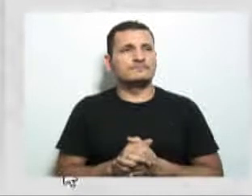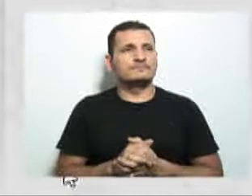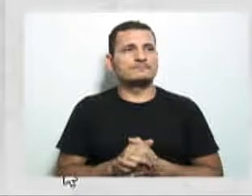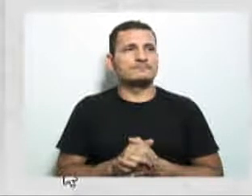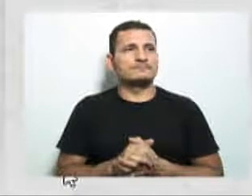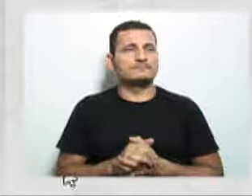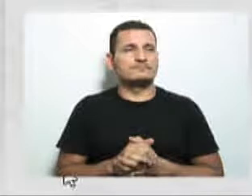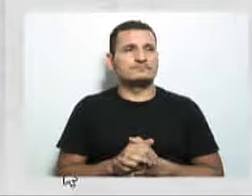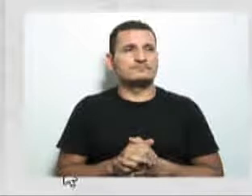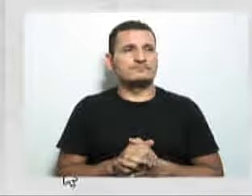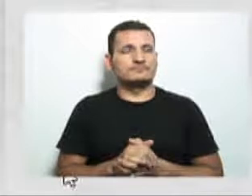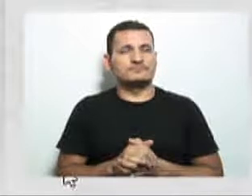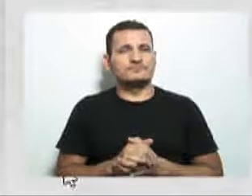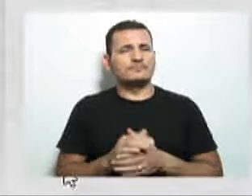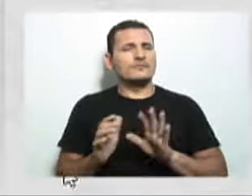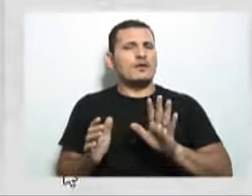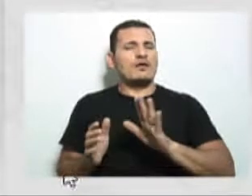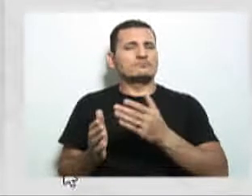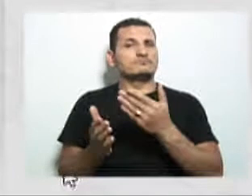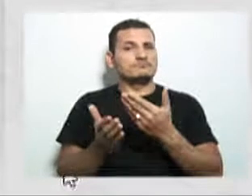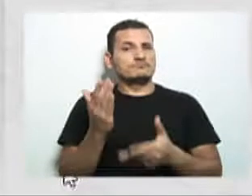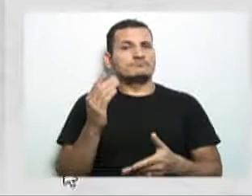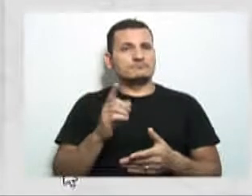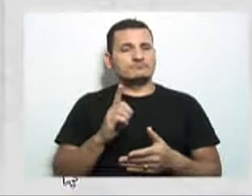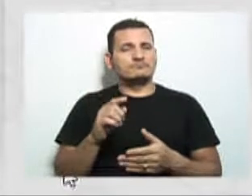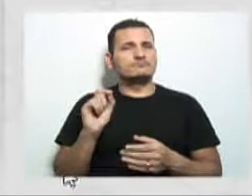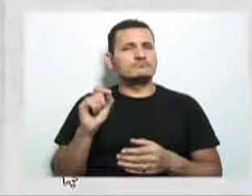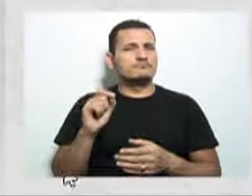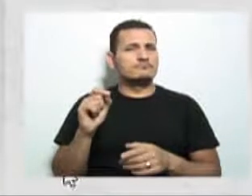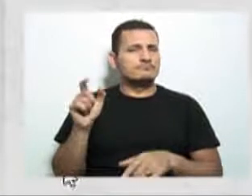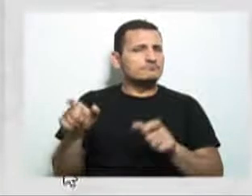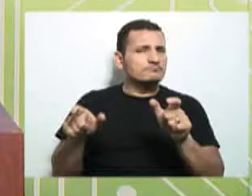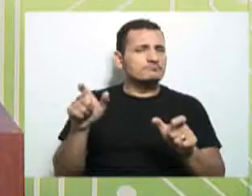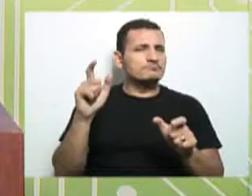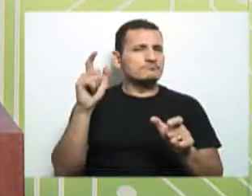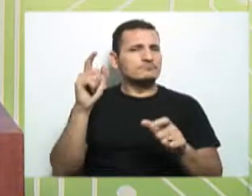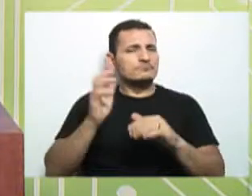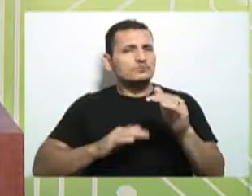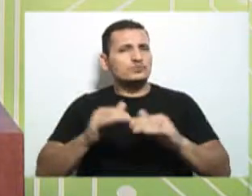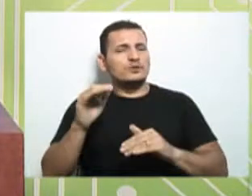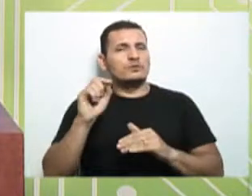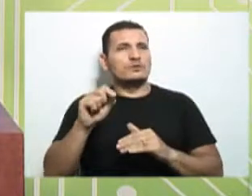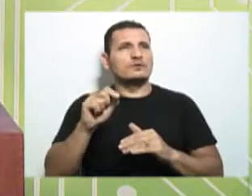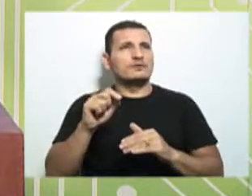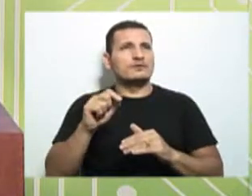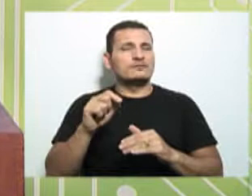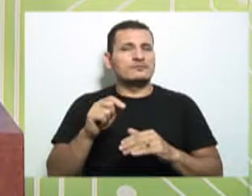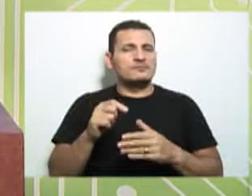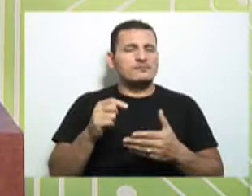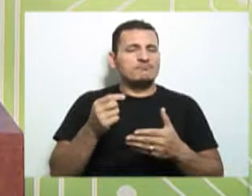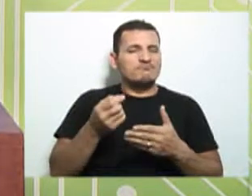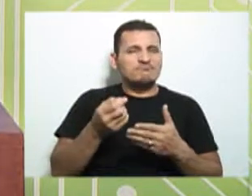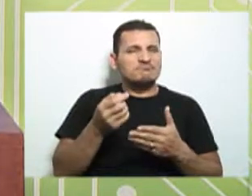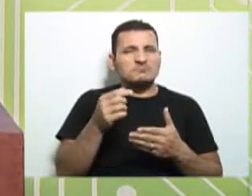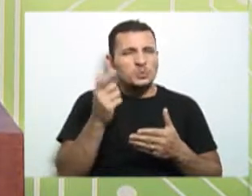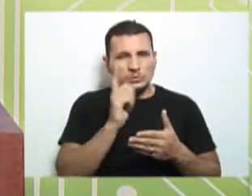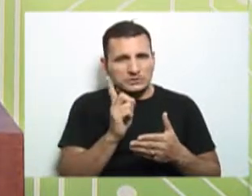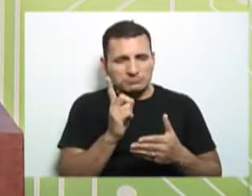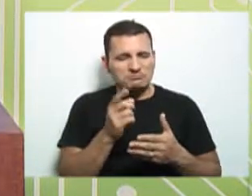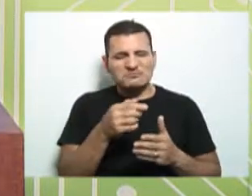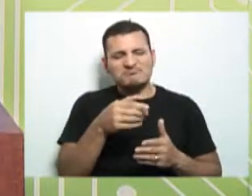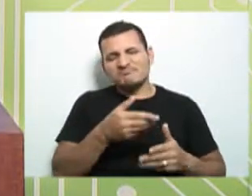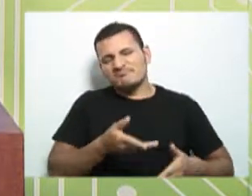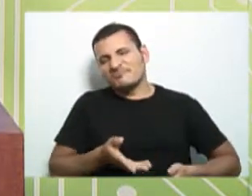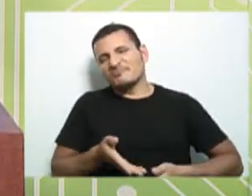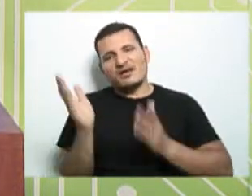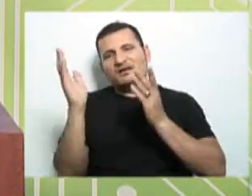naquela situação que muitos brasileiros, muitos profissionais caem, que é o vai assim mesmo. Vai assim mesmo.